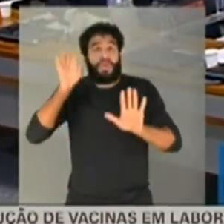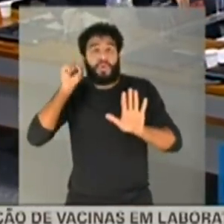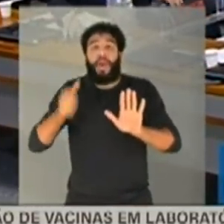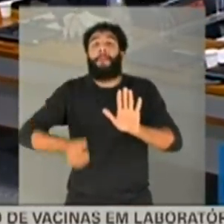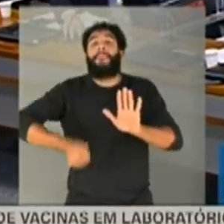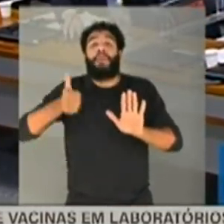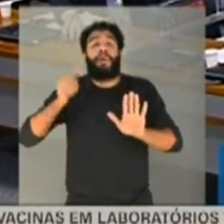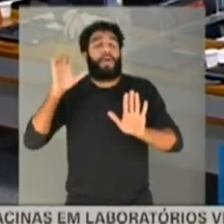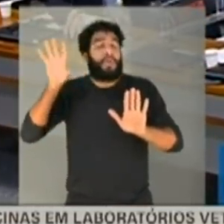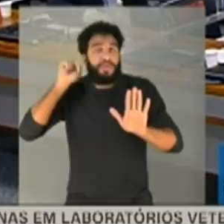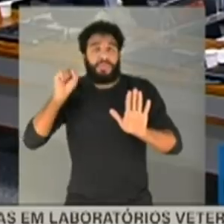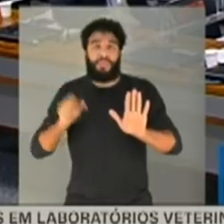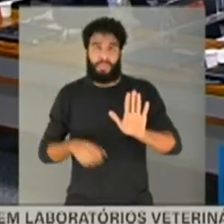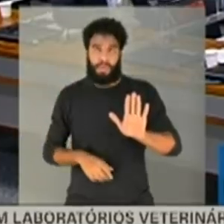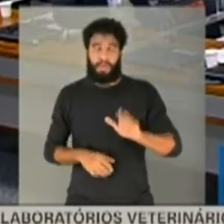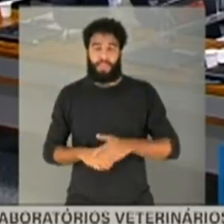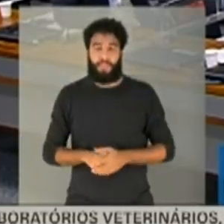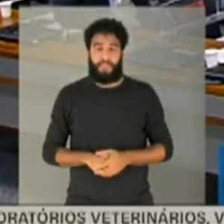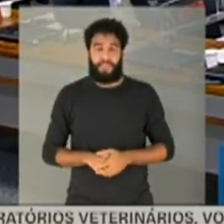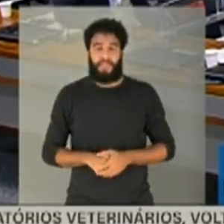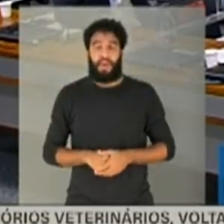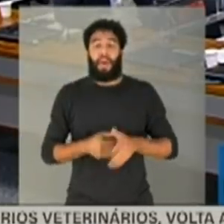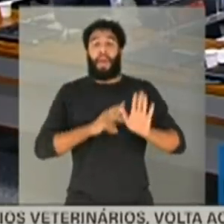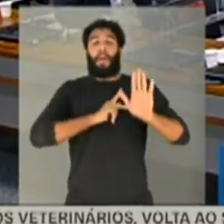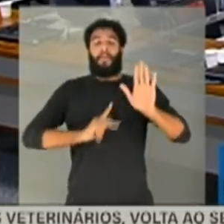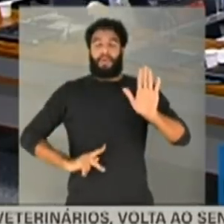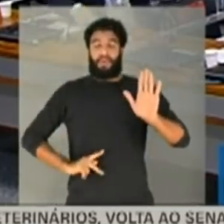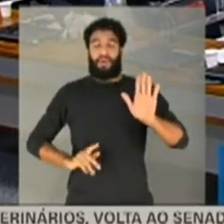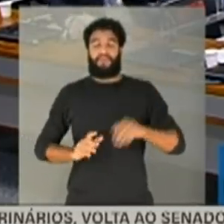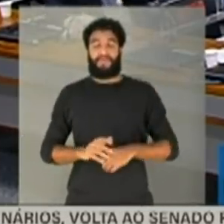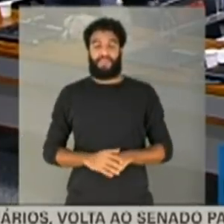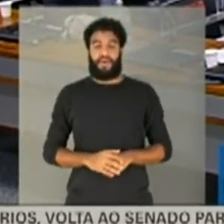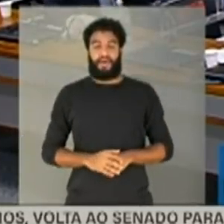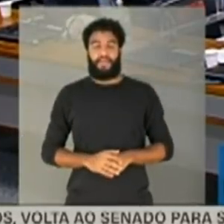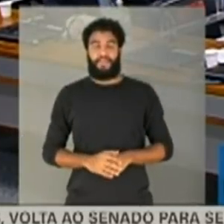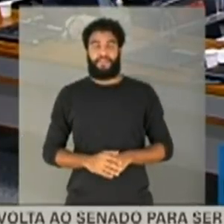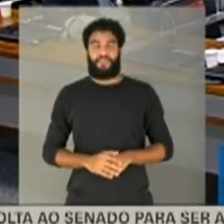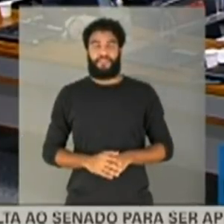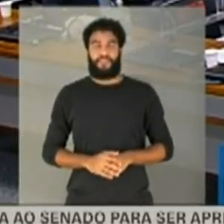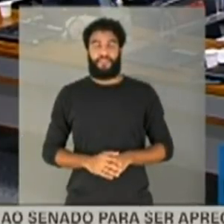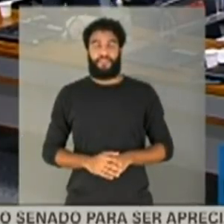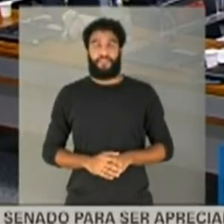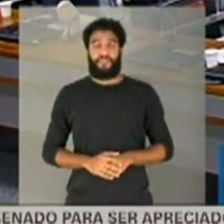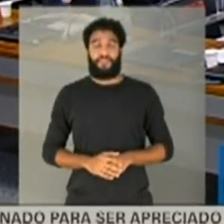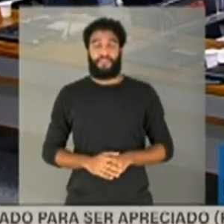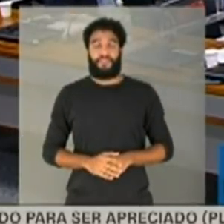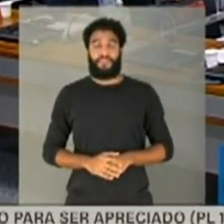garante escutar. A palavra presidente, eu citado. Por olha, favor, uma coisa é o seguinte, quando Flávio, meu nome for citado, senador, eu me garantisse a palavra.